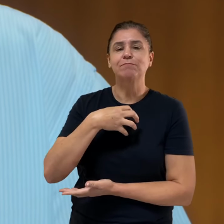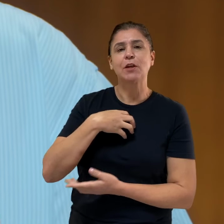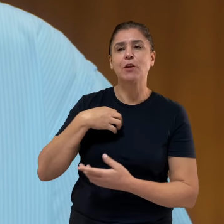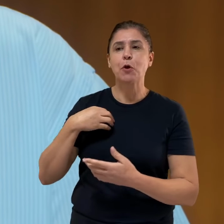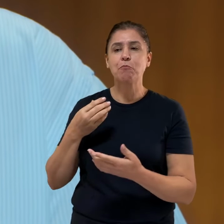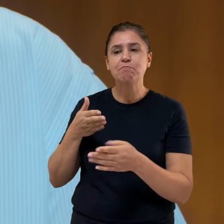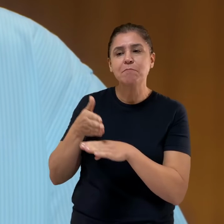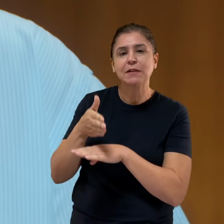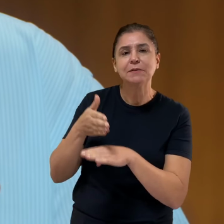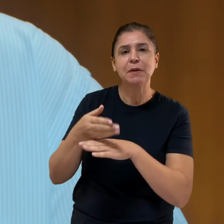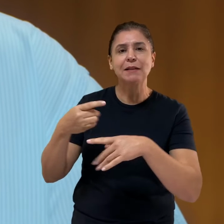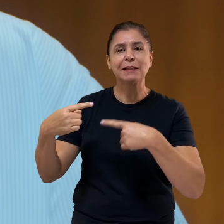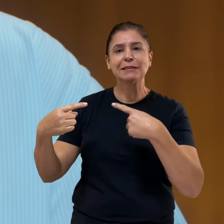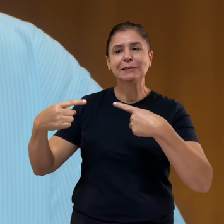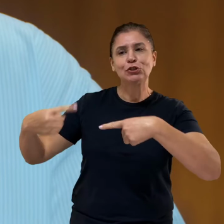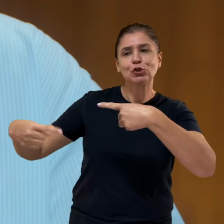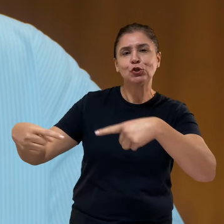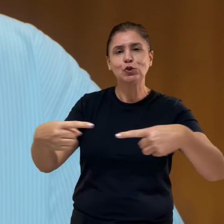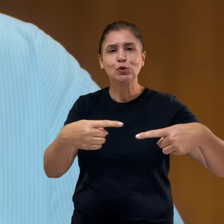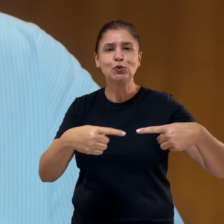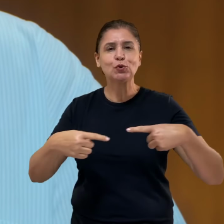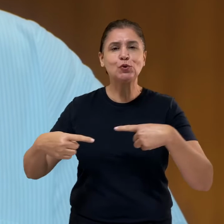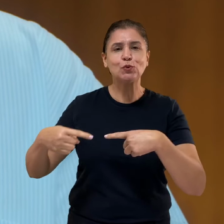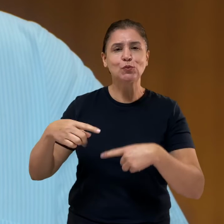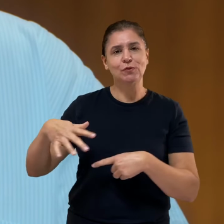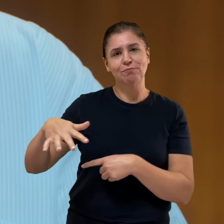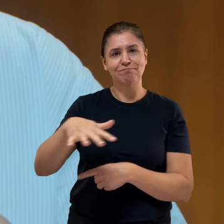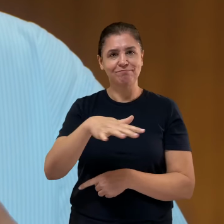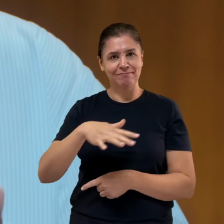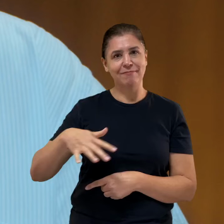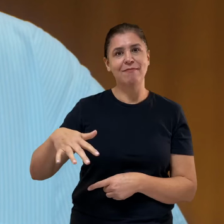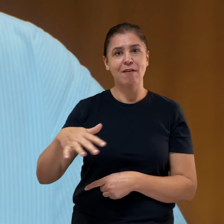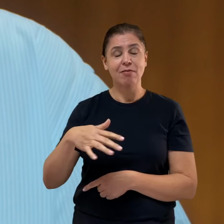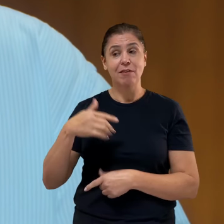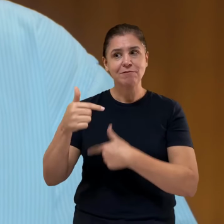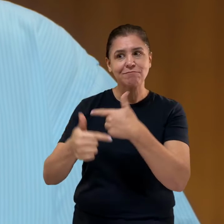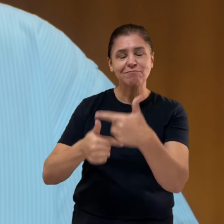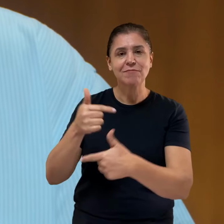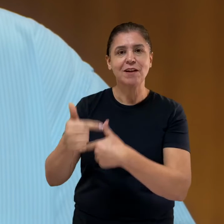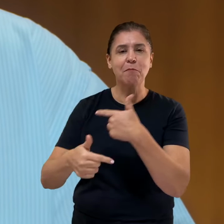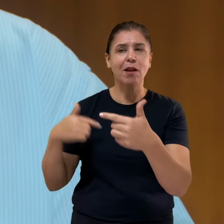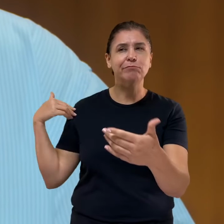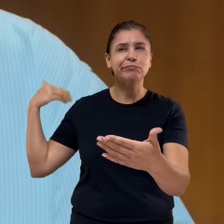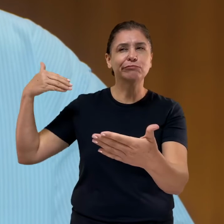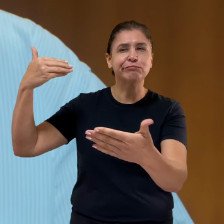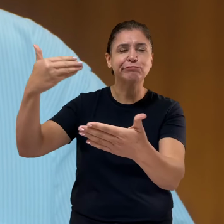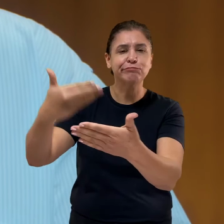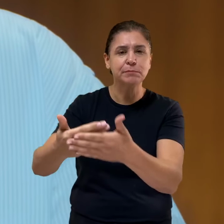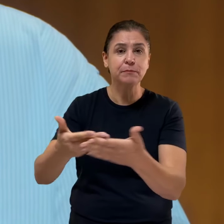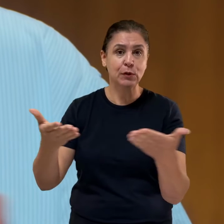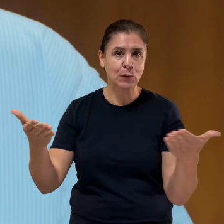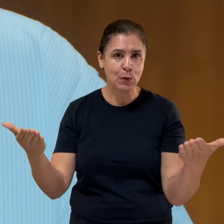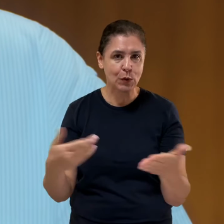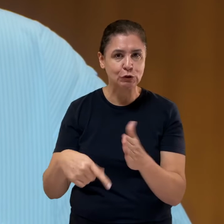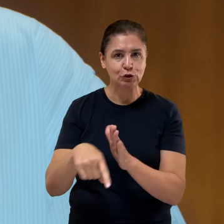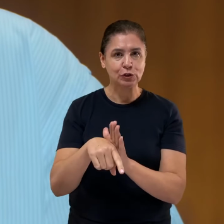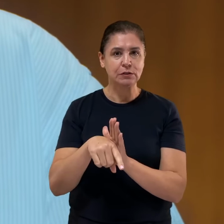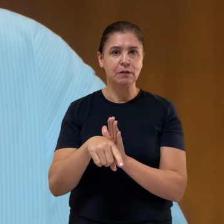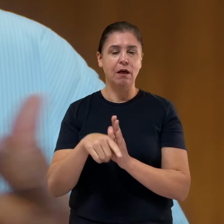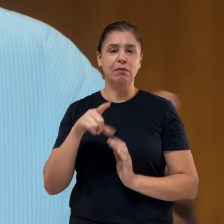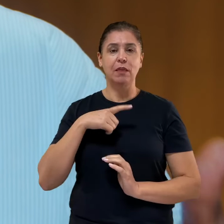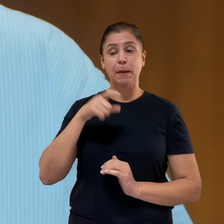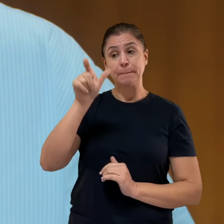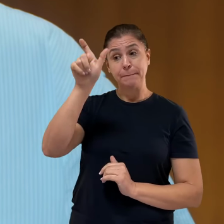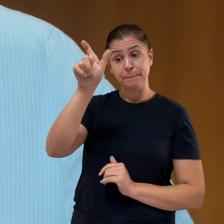debates, desse trabalho todo. A chegar hoje nós